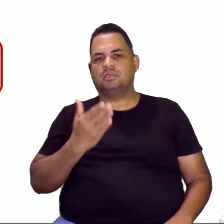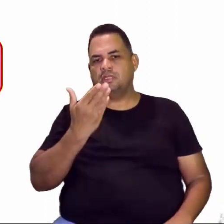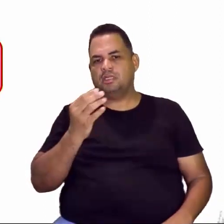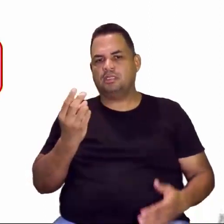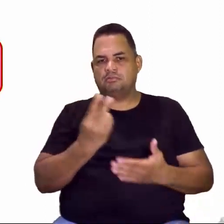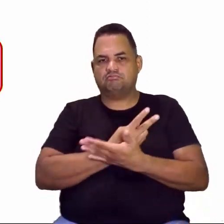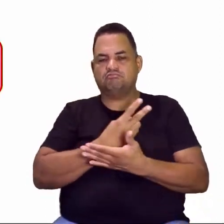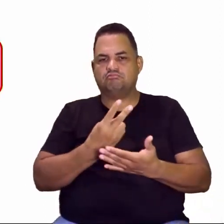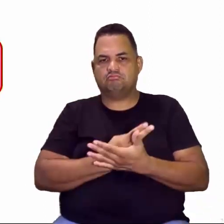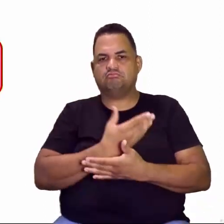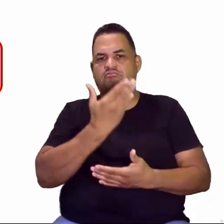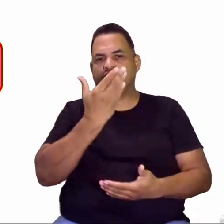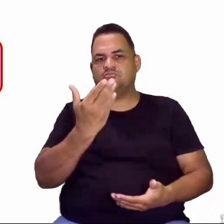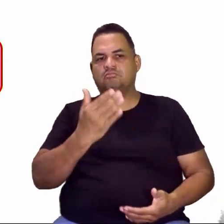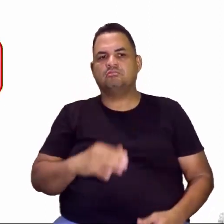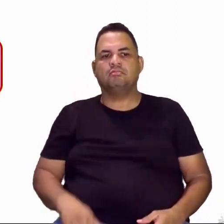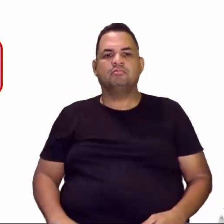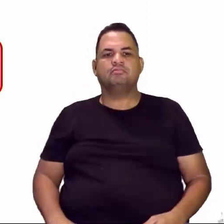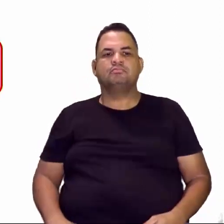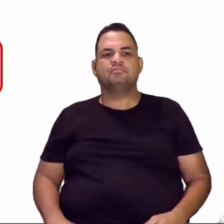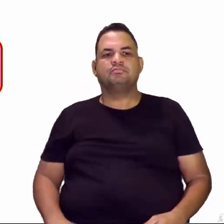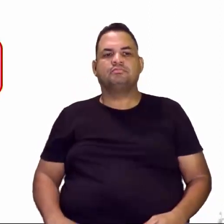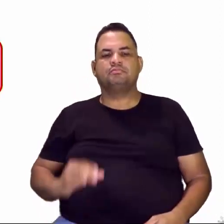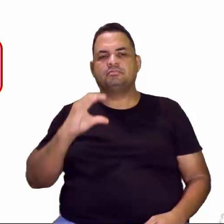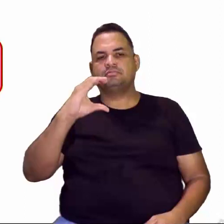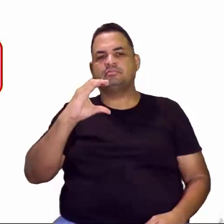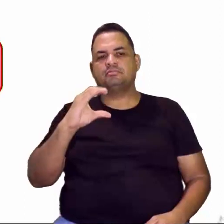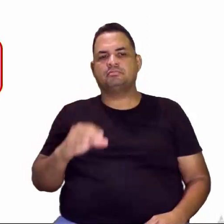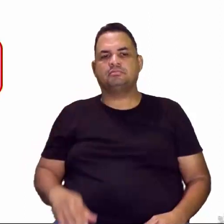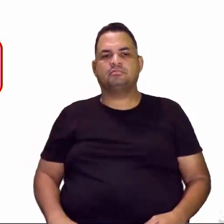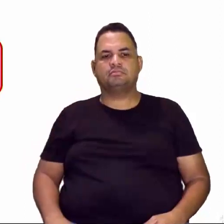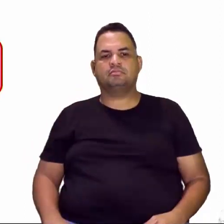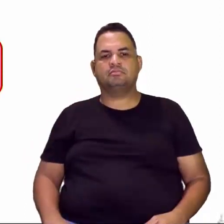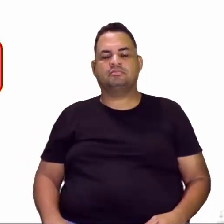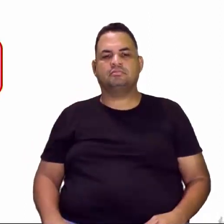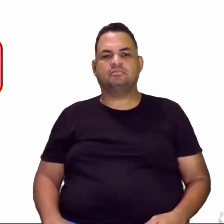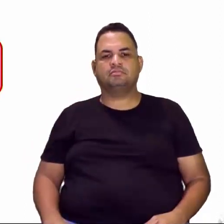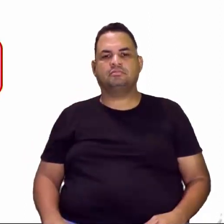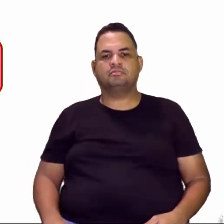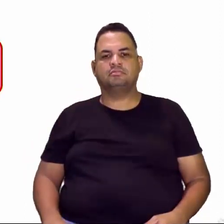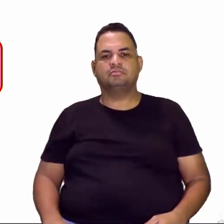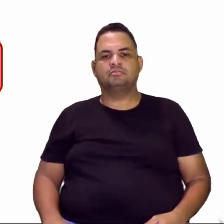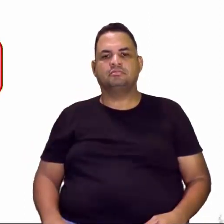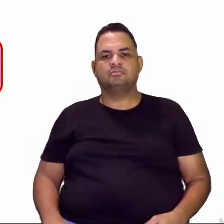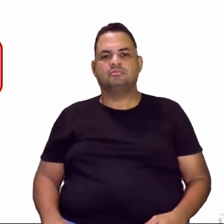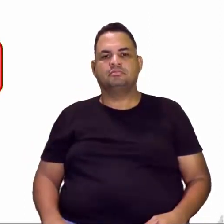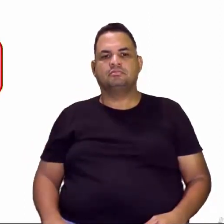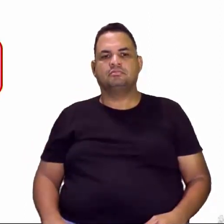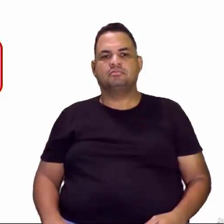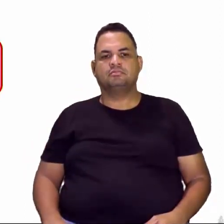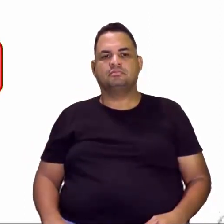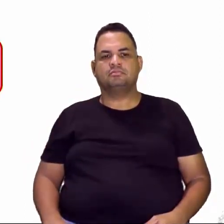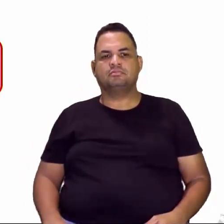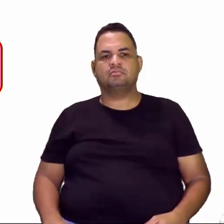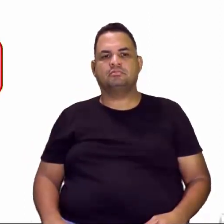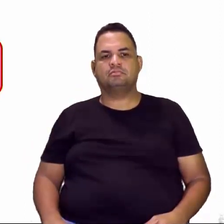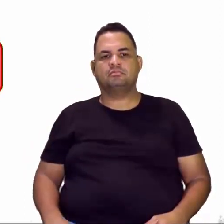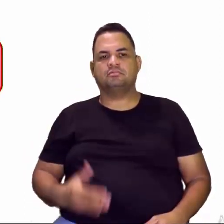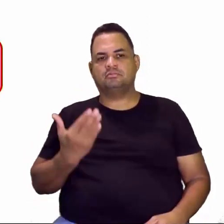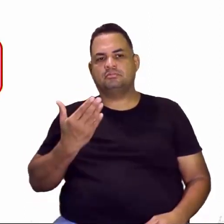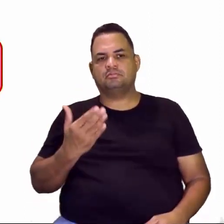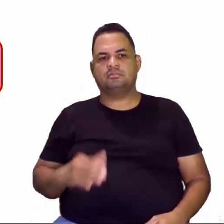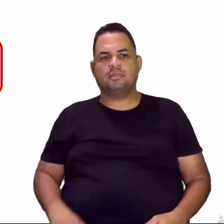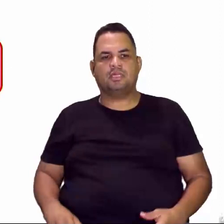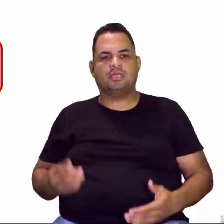errado. Na letra C, ele fala nitrito de potássio. Já de cara, já